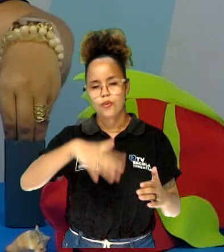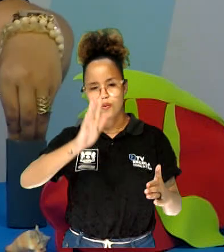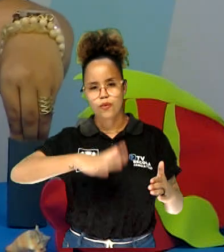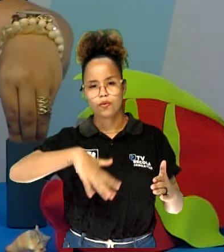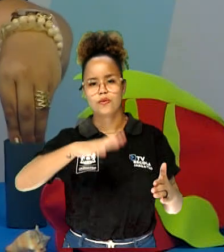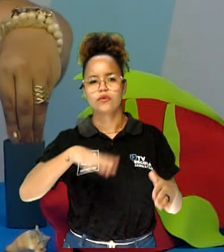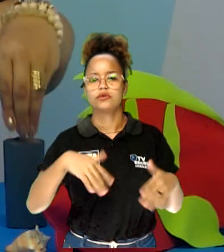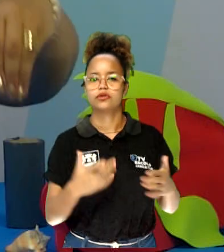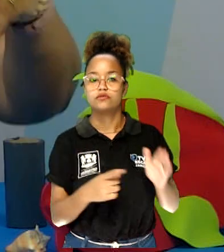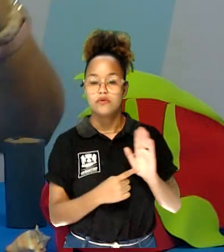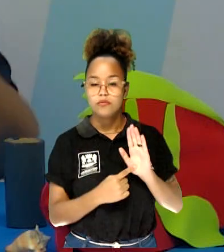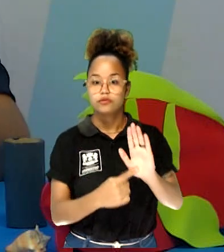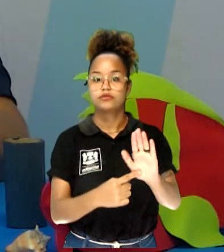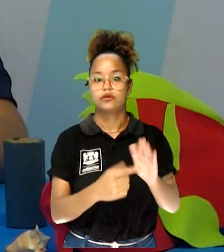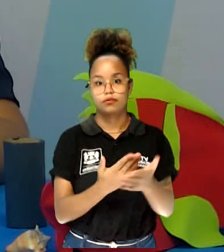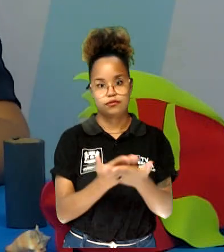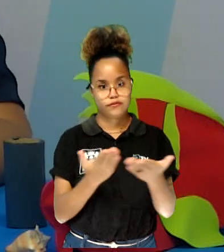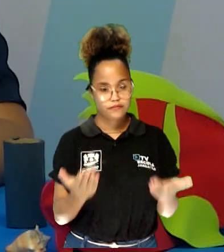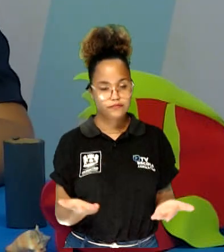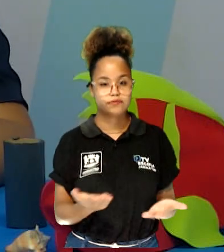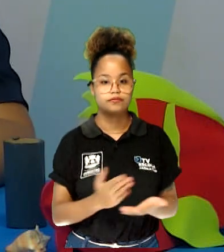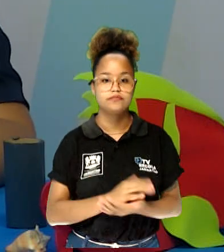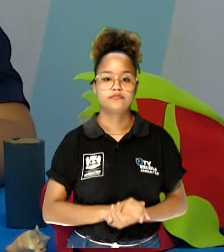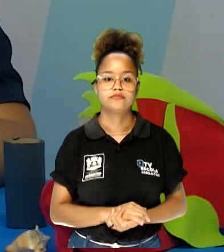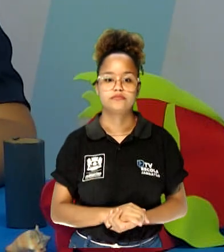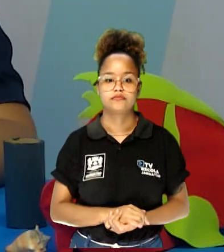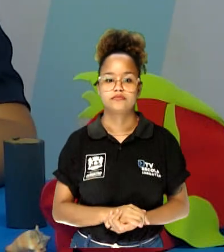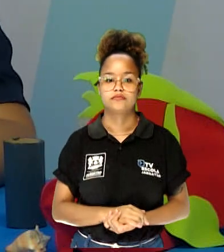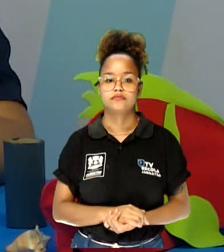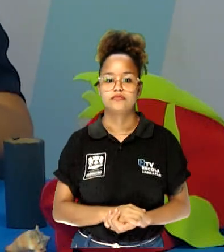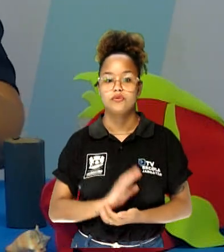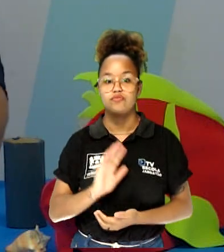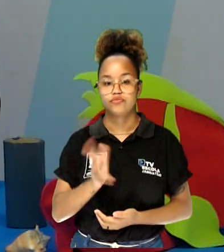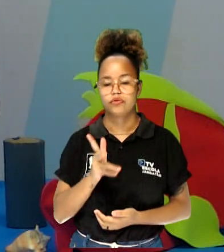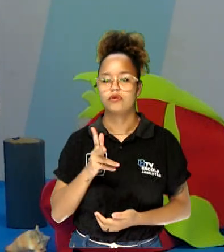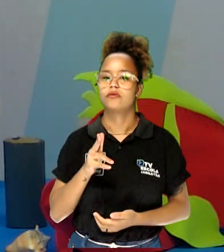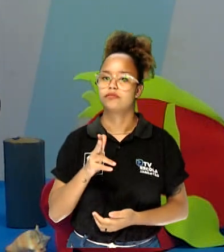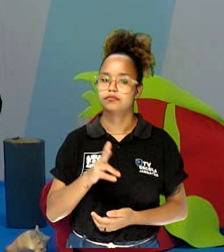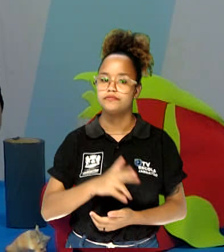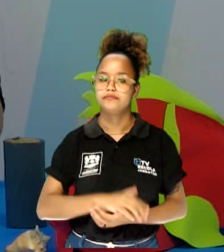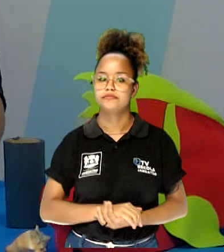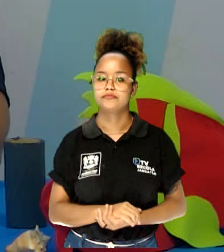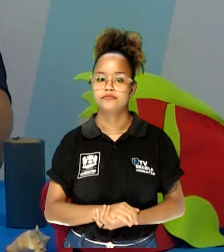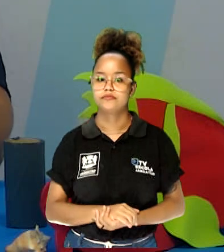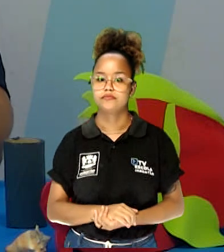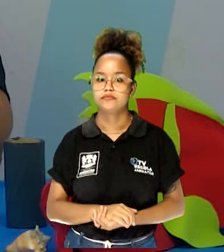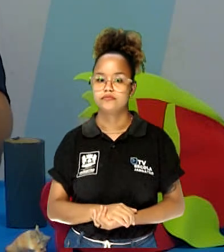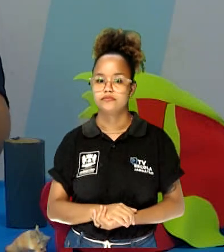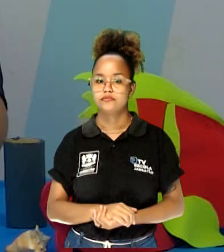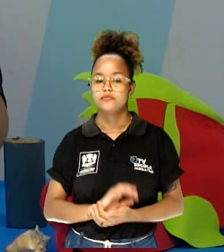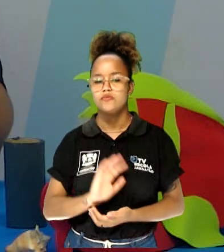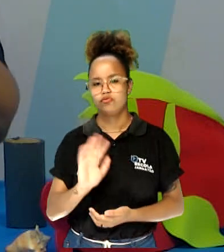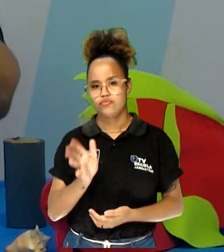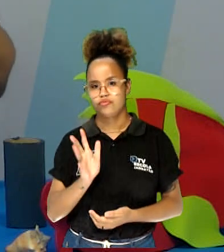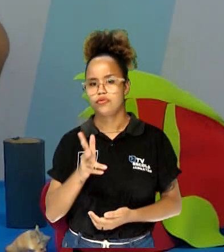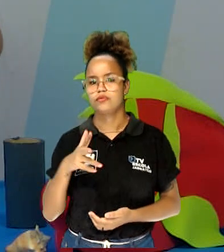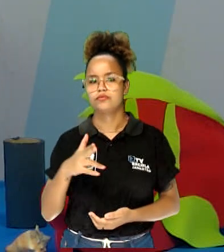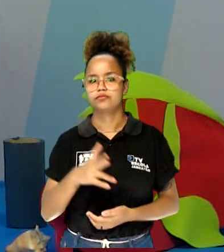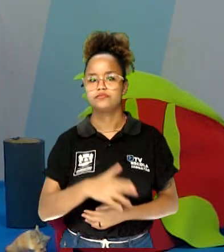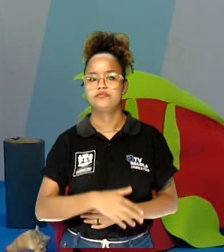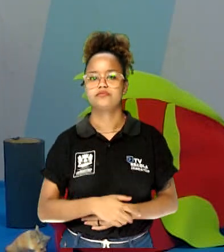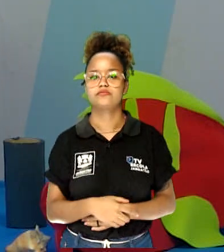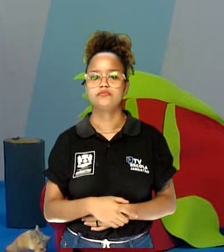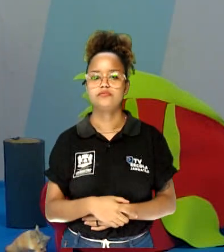E aí eu vou mostrar aqui pra vocês um que eu cortei. Esse aqui ele já tá prontinho. Dei